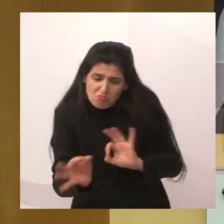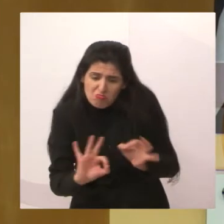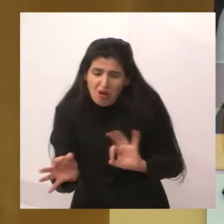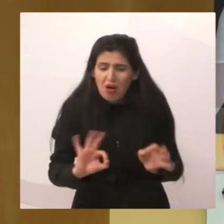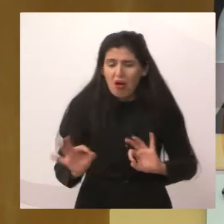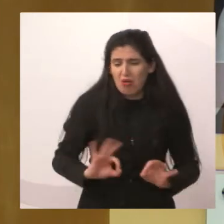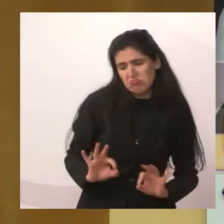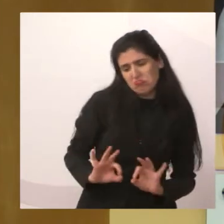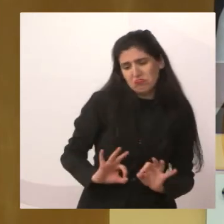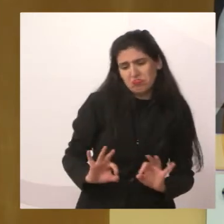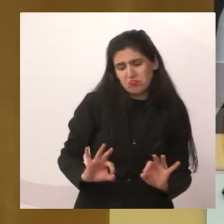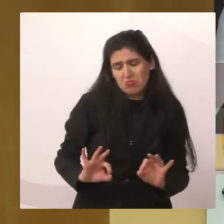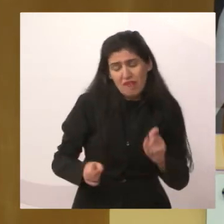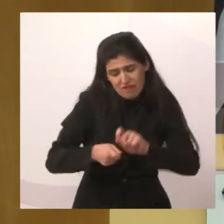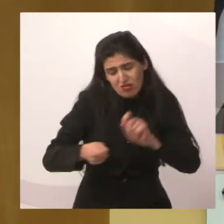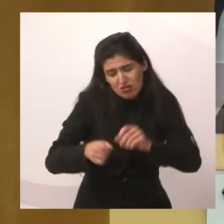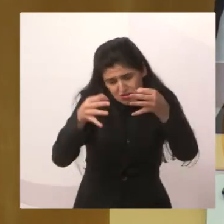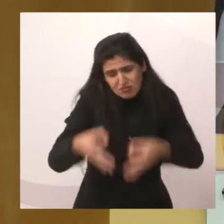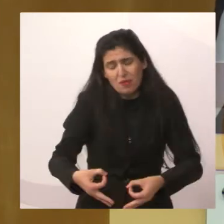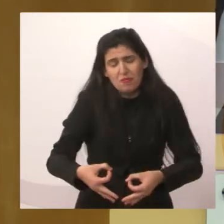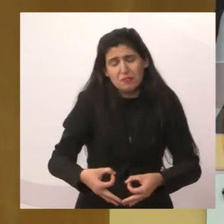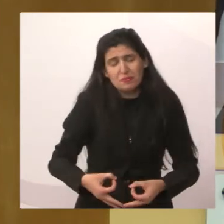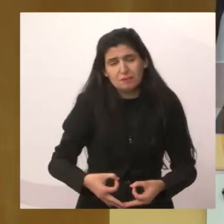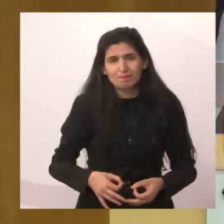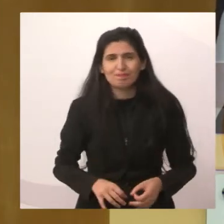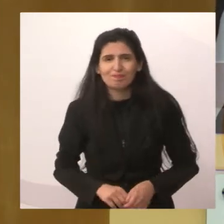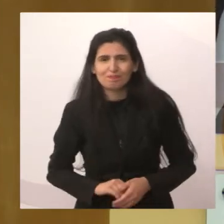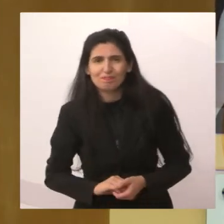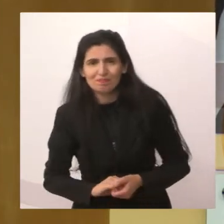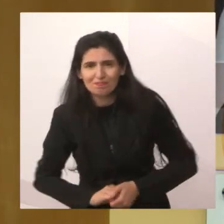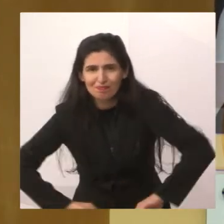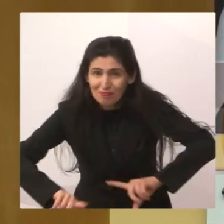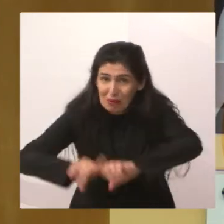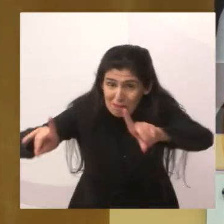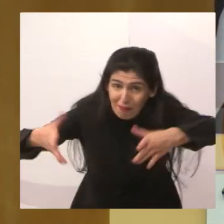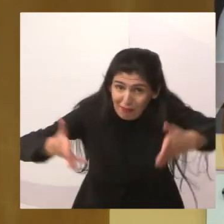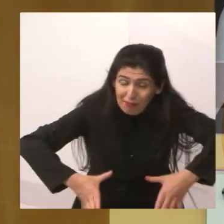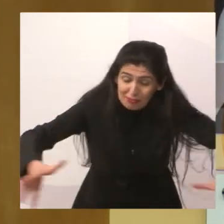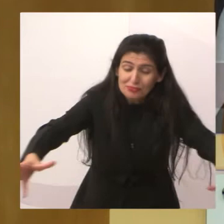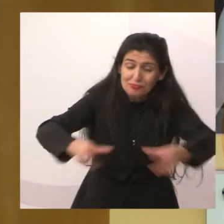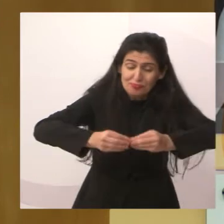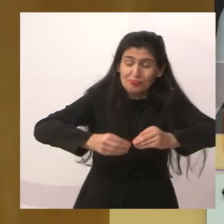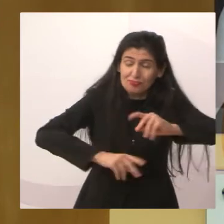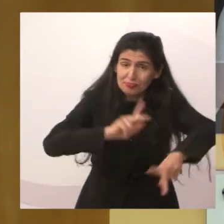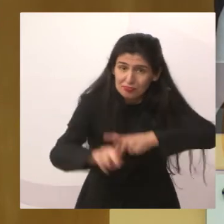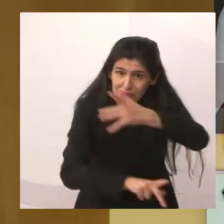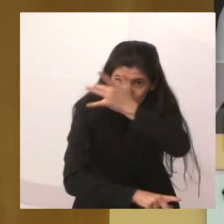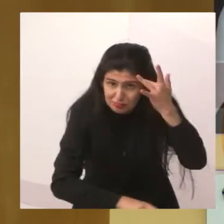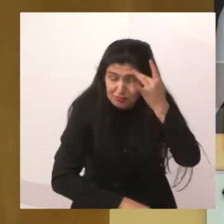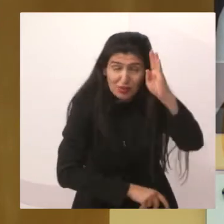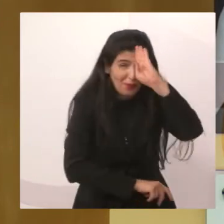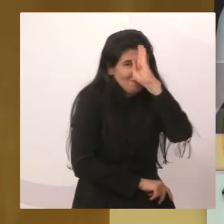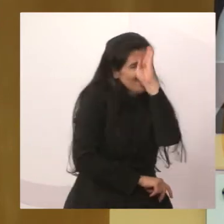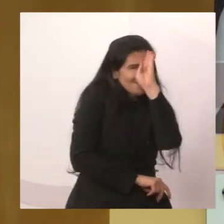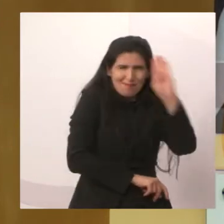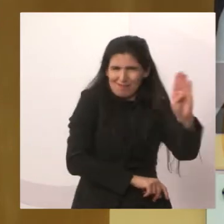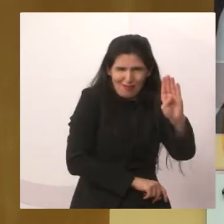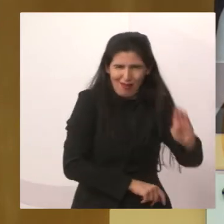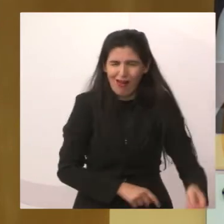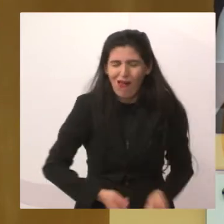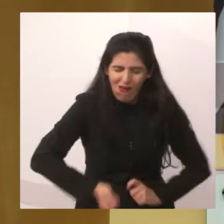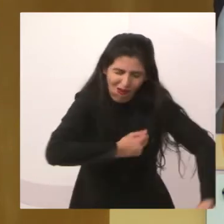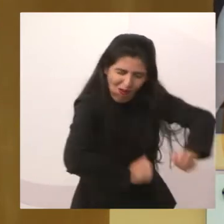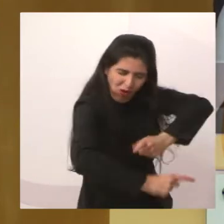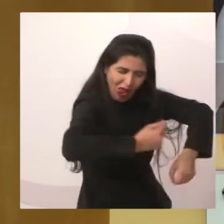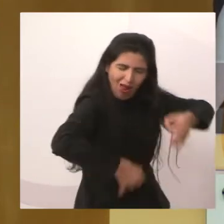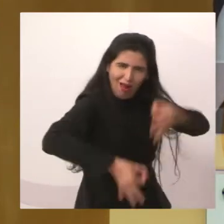da maneira correta. Importante resultar aí de forma resumida para a população, o principal ponto que o Tribunal de